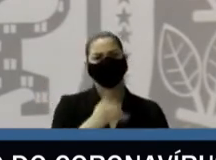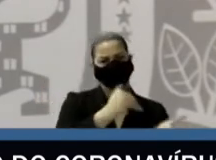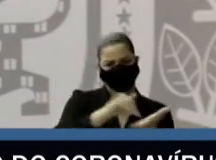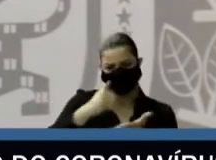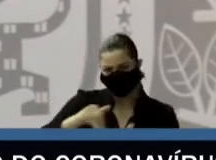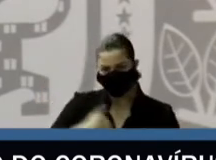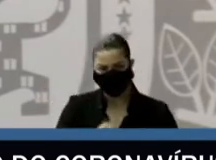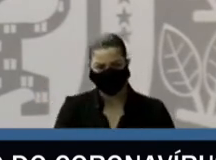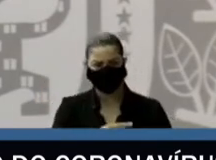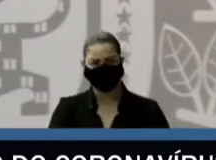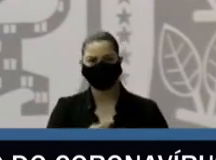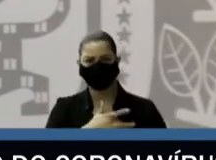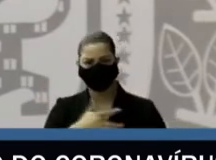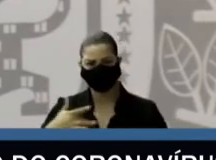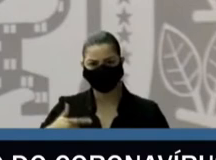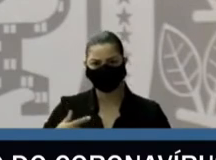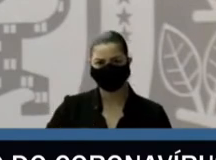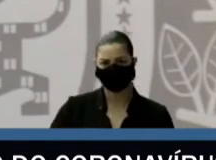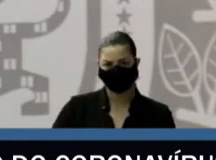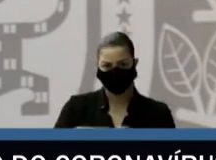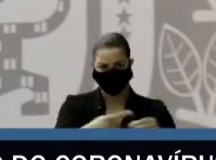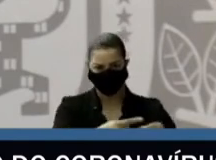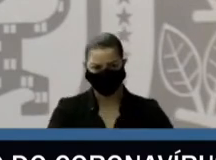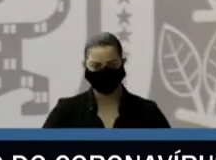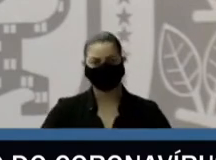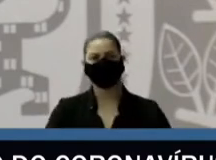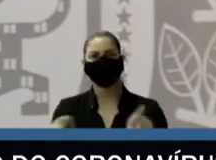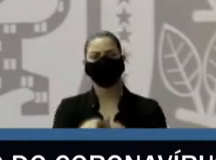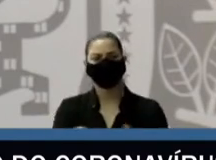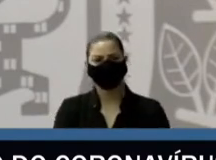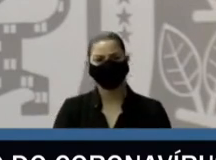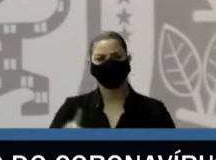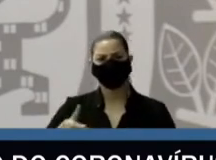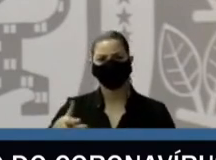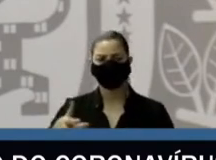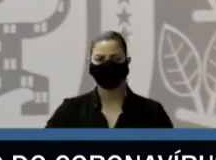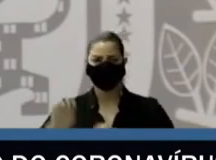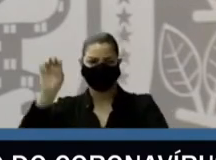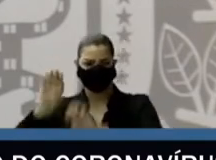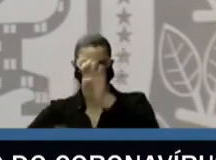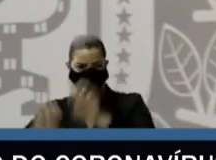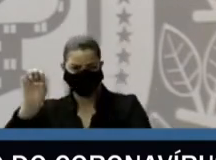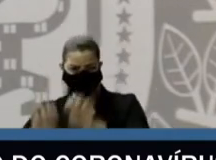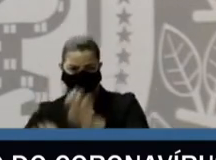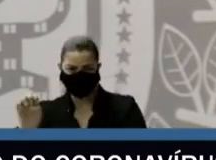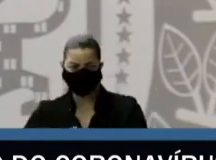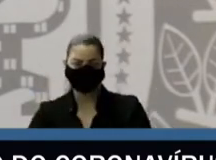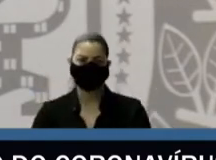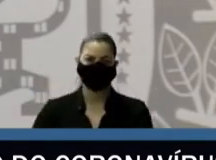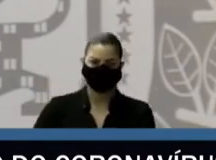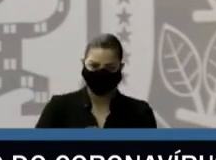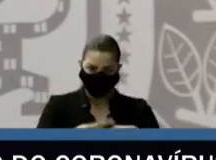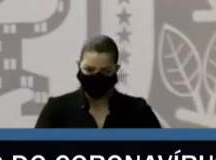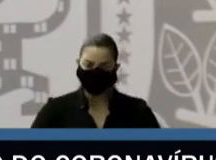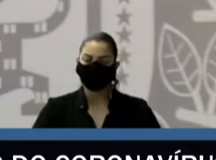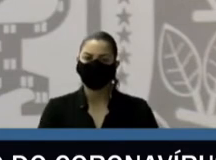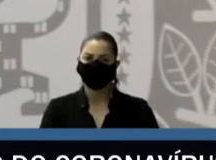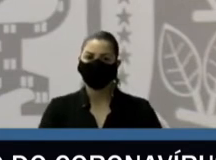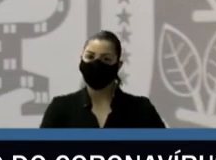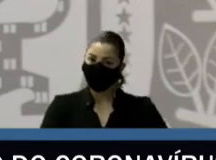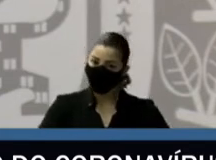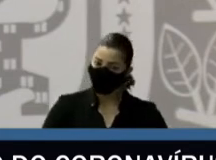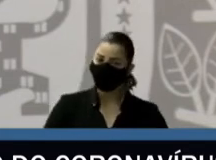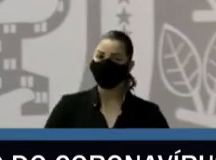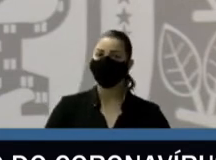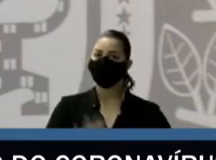iniciativa privada que atua nos seus comércios, nas suas atividades empresariais, e em função disso, talvez, o Mato Grosso